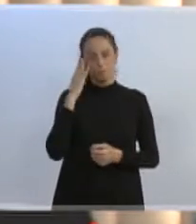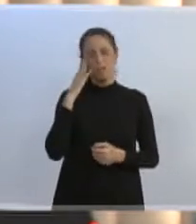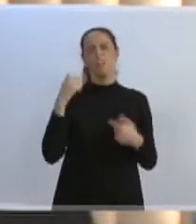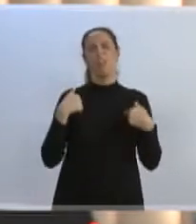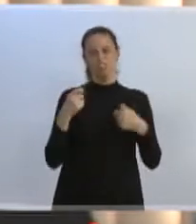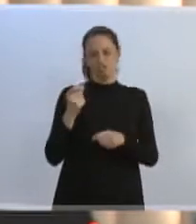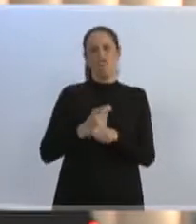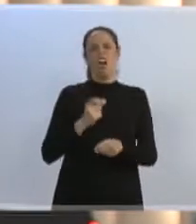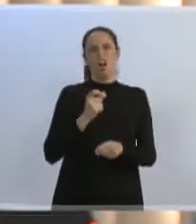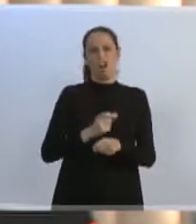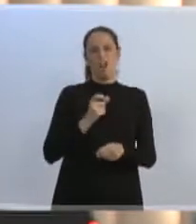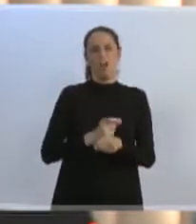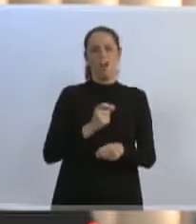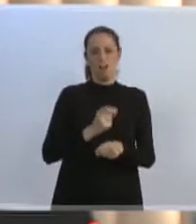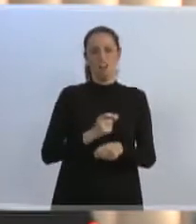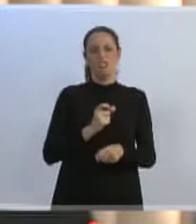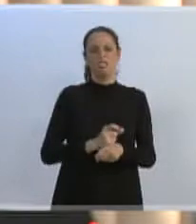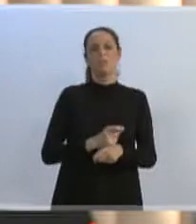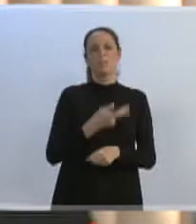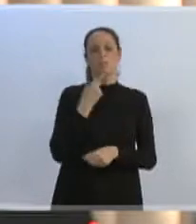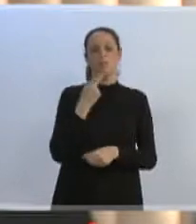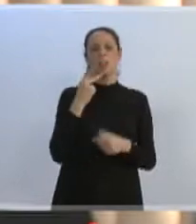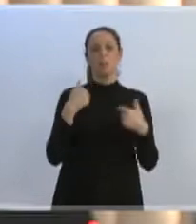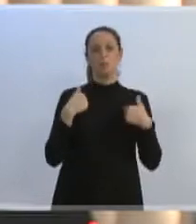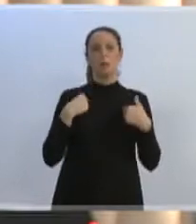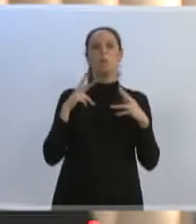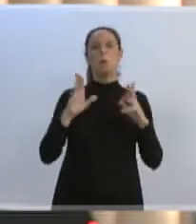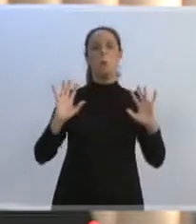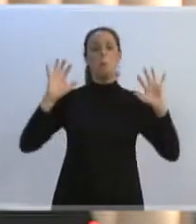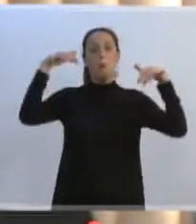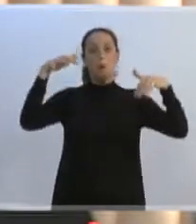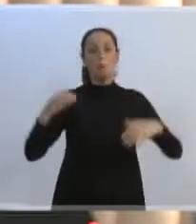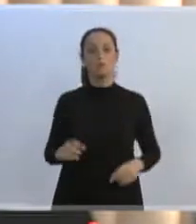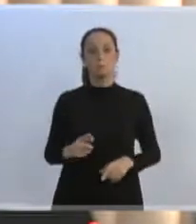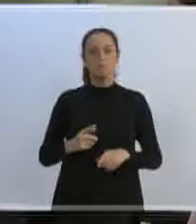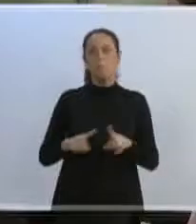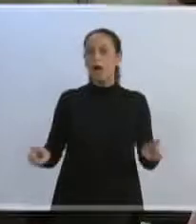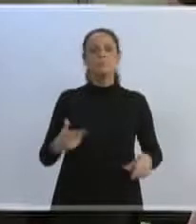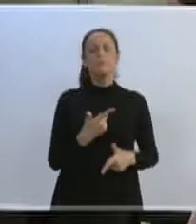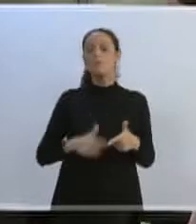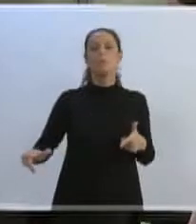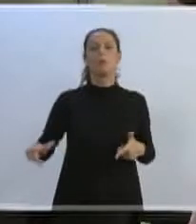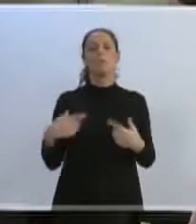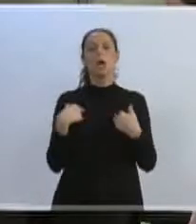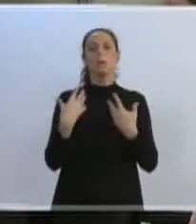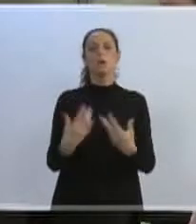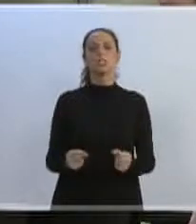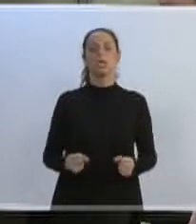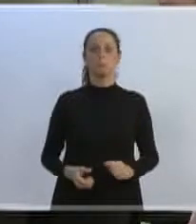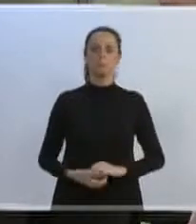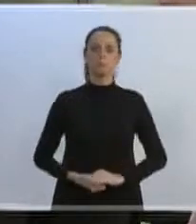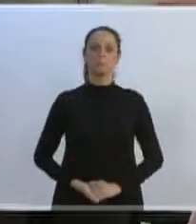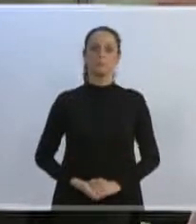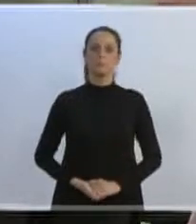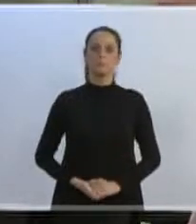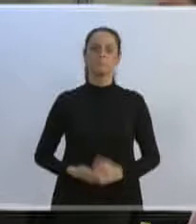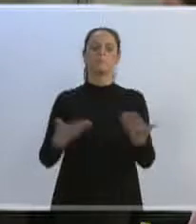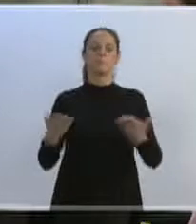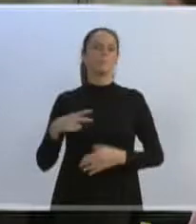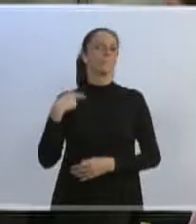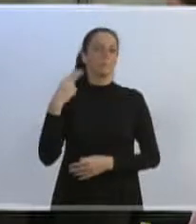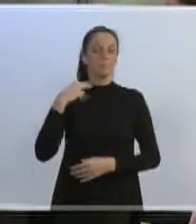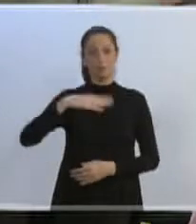o título de monstro da CCJ, mas me honro muito desse título. Obrigado. Obrigado, vereador. Com a palavra, o vereador